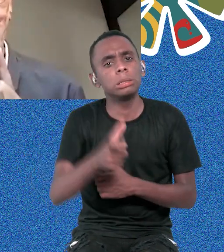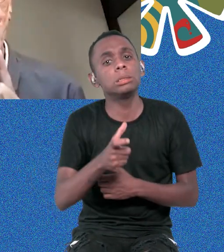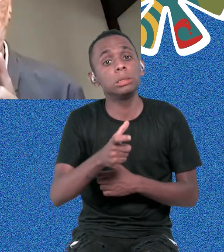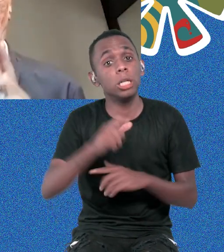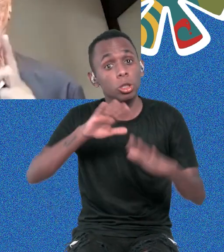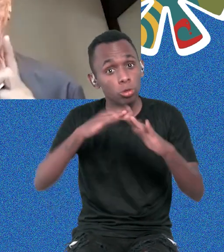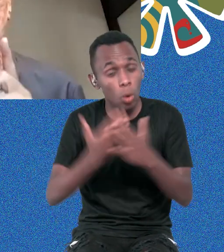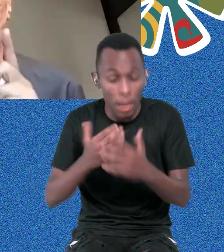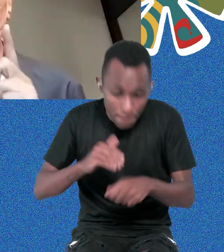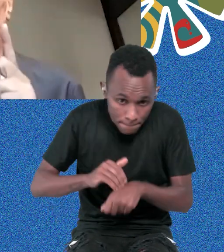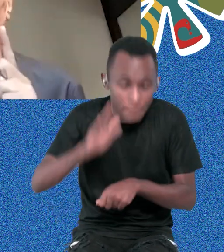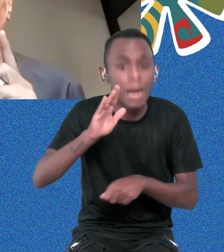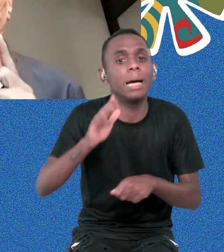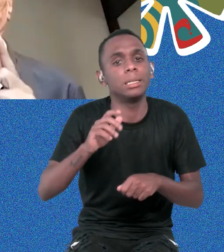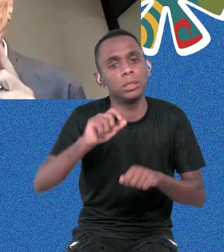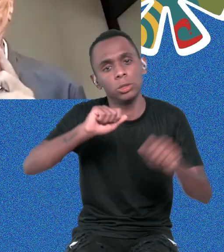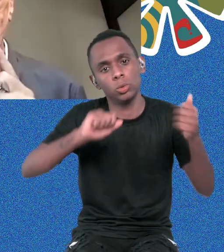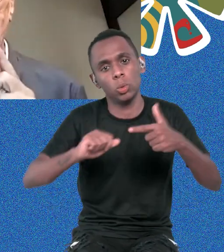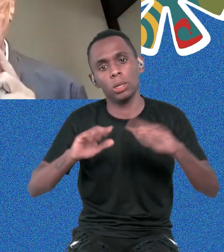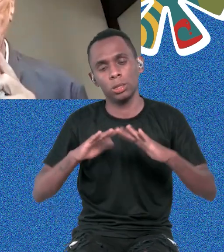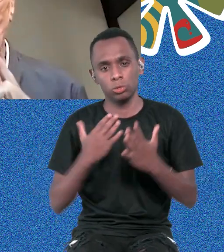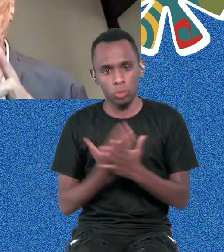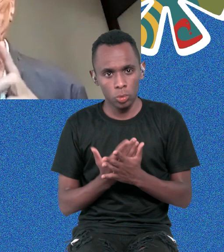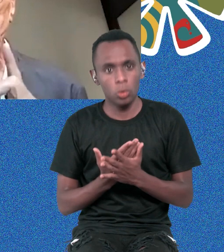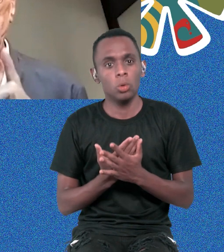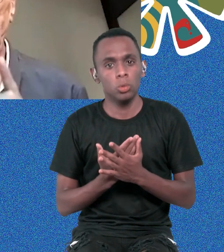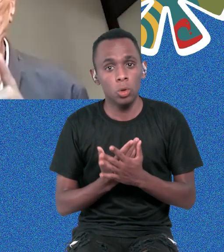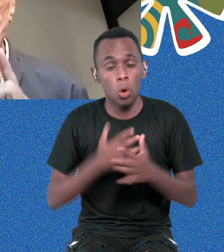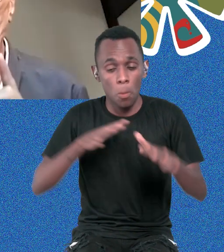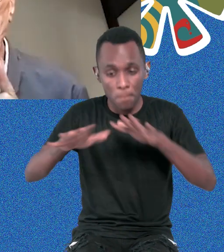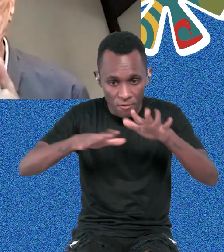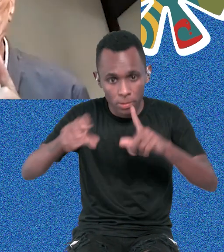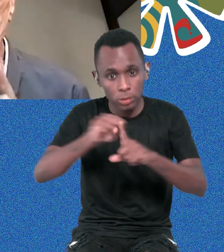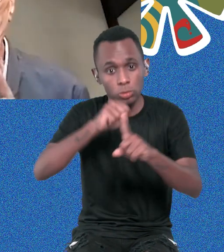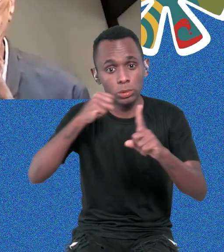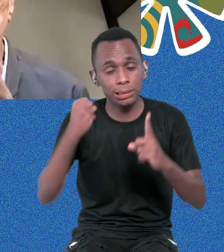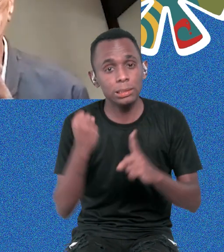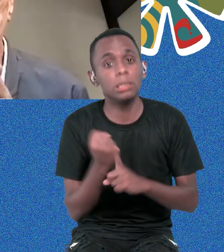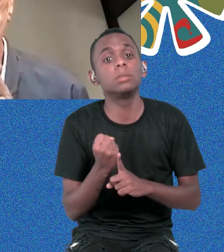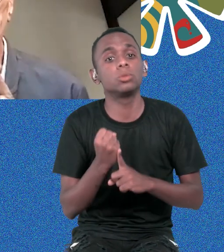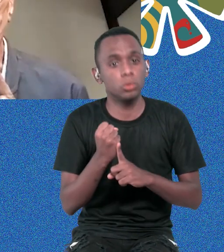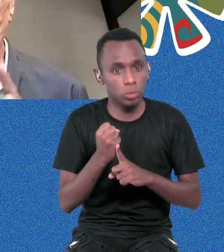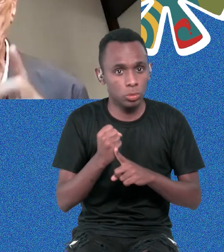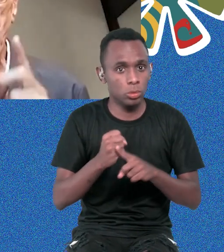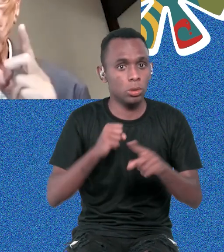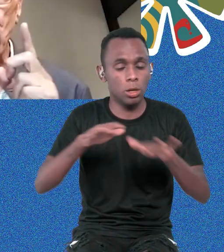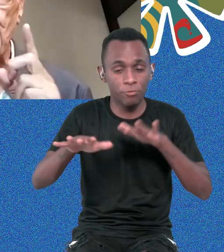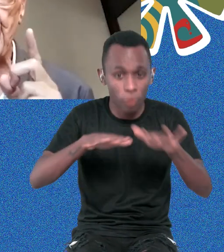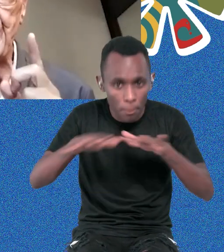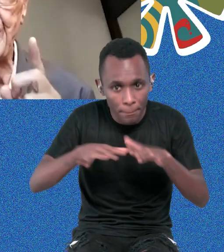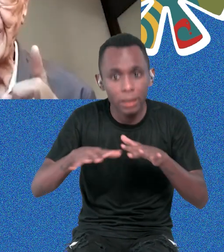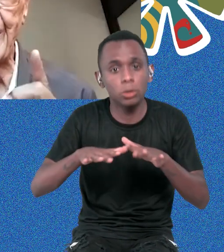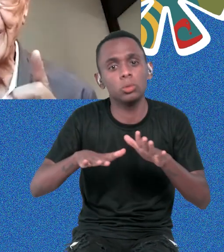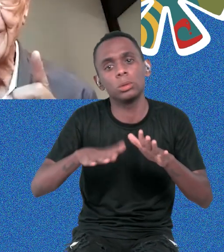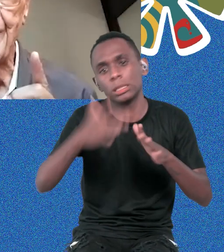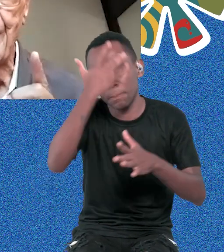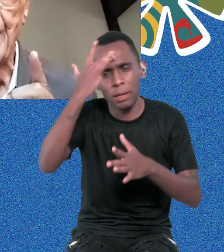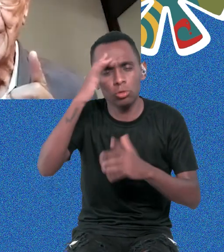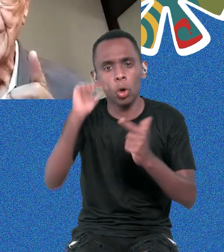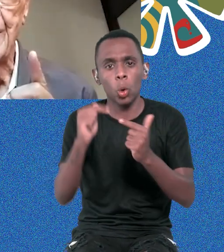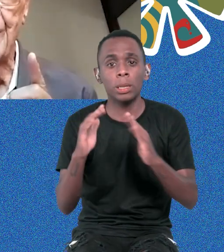interessante isso. Escola é mais do que escola. O que fizeram os movimentos sociais, movimento sem